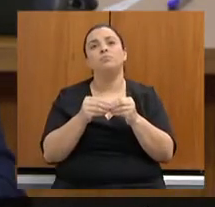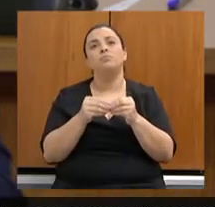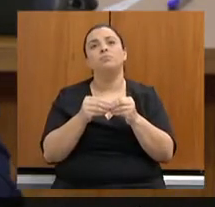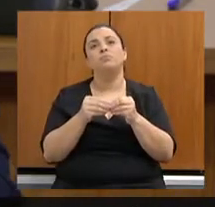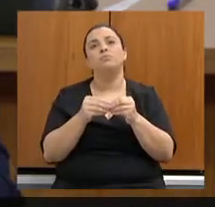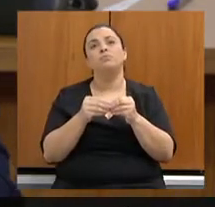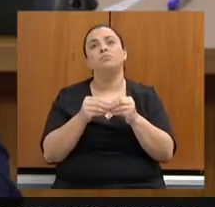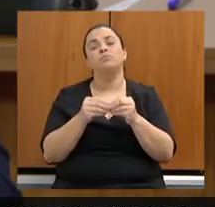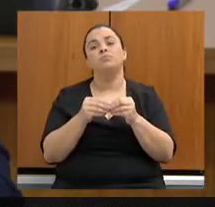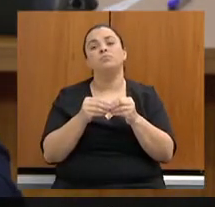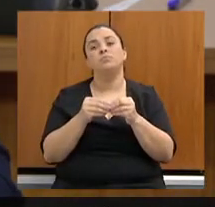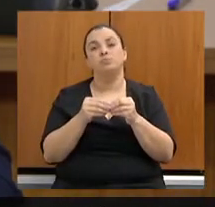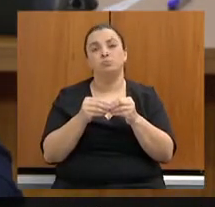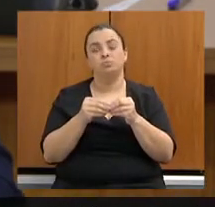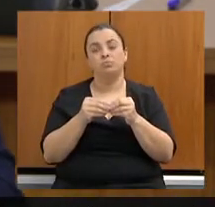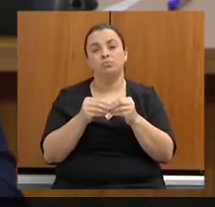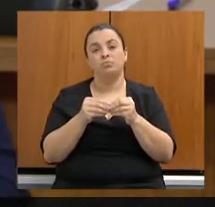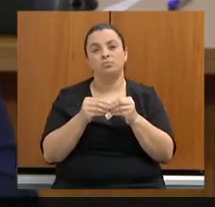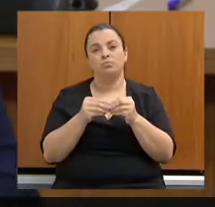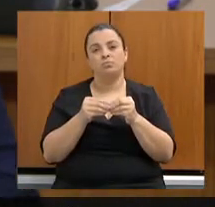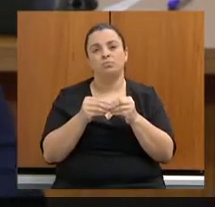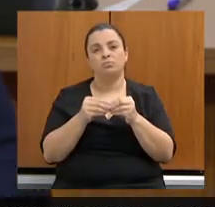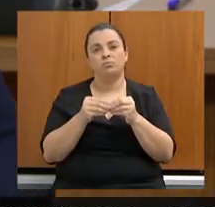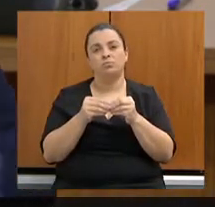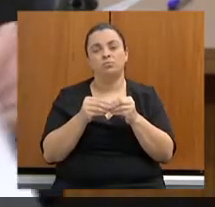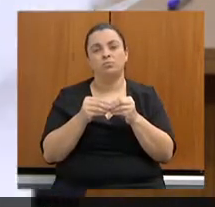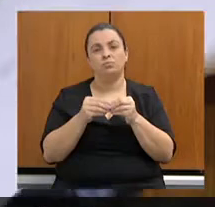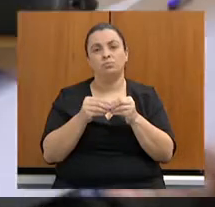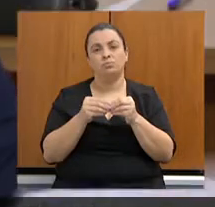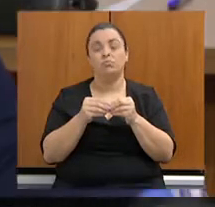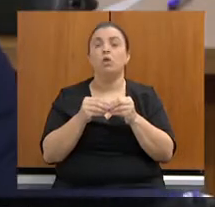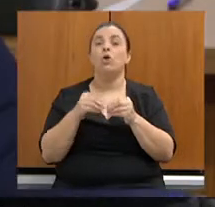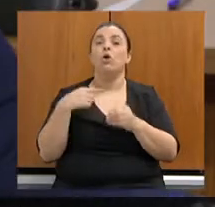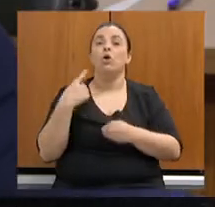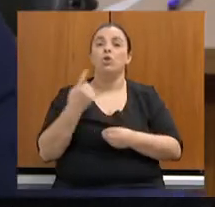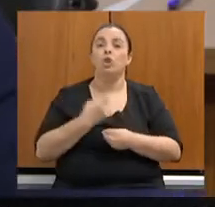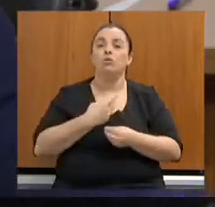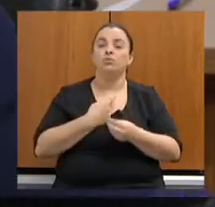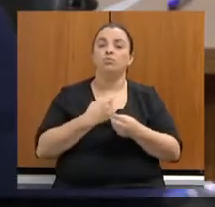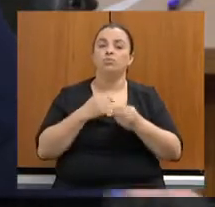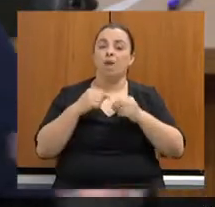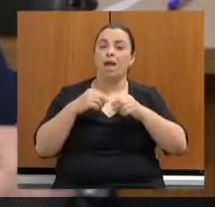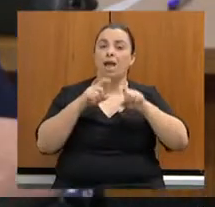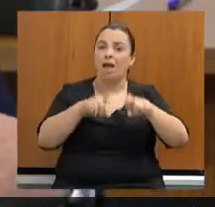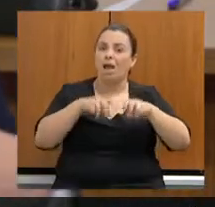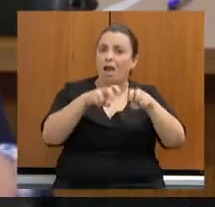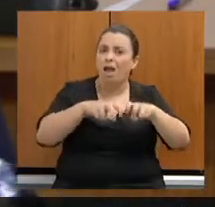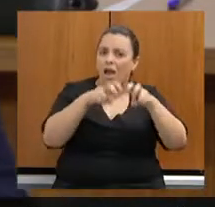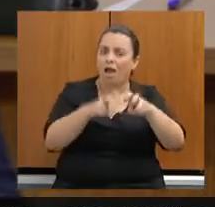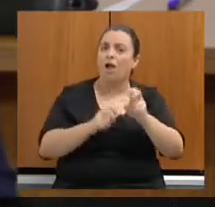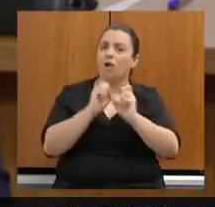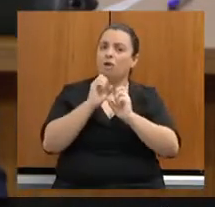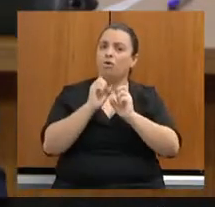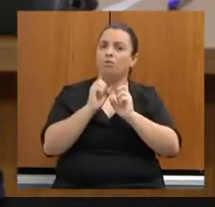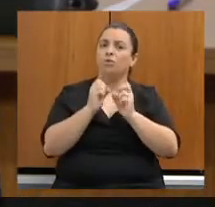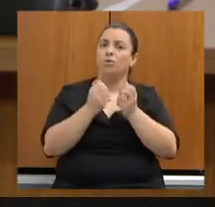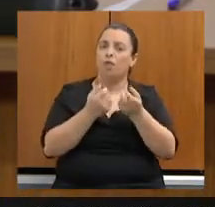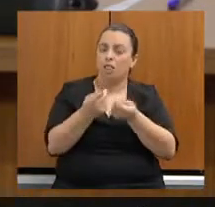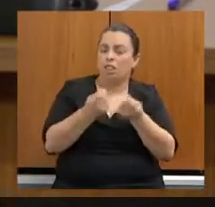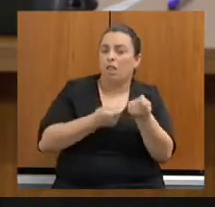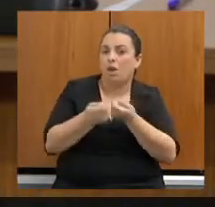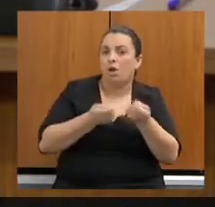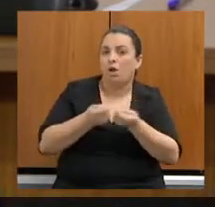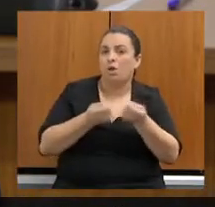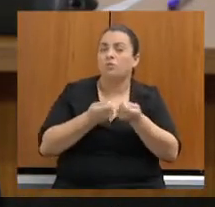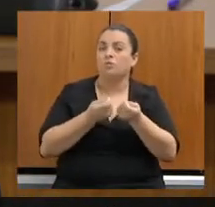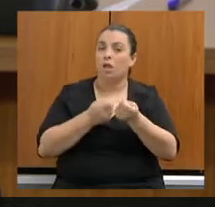e os nossos nossos O agronegócio Por que a gente engloba a produção e tudo que apoia o setor